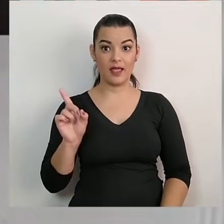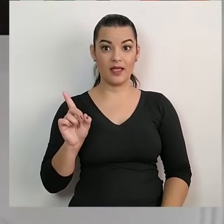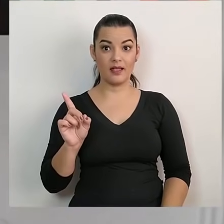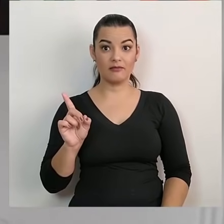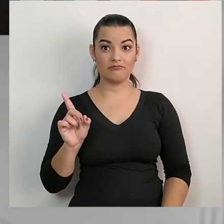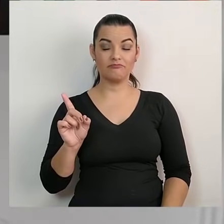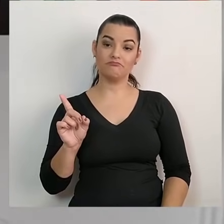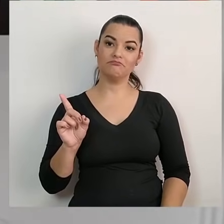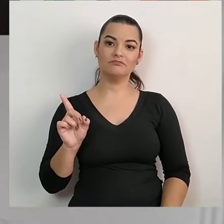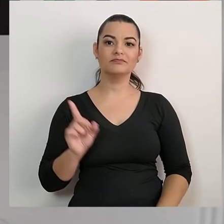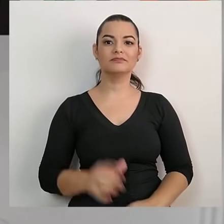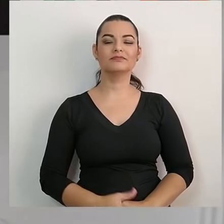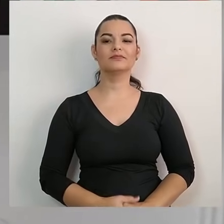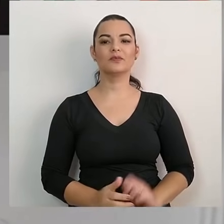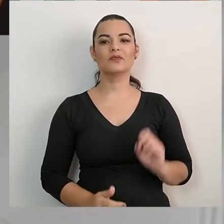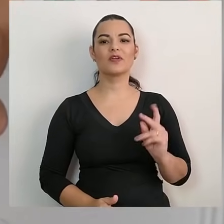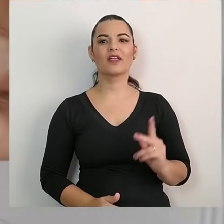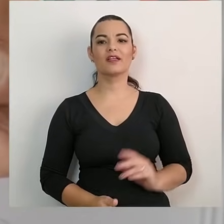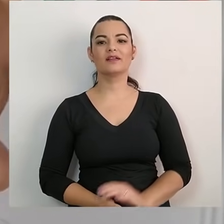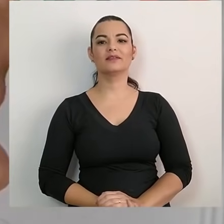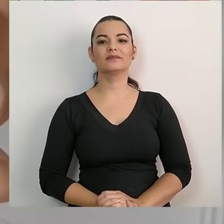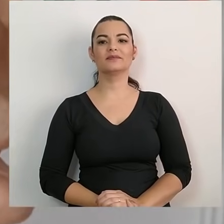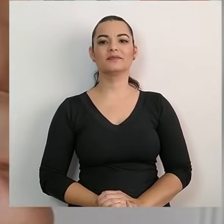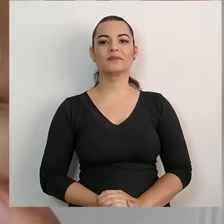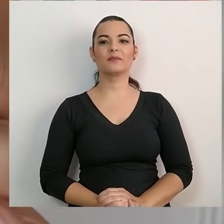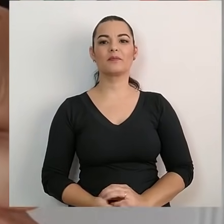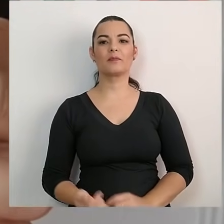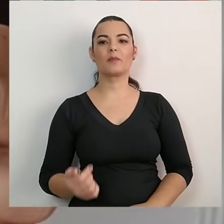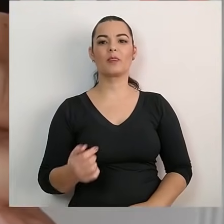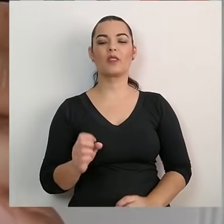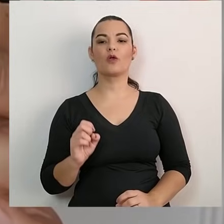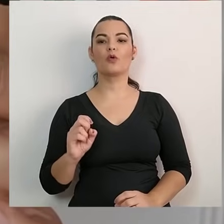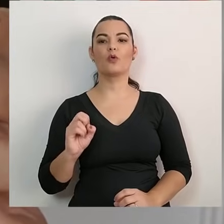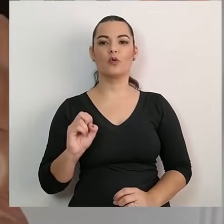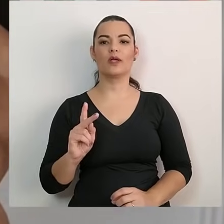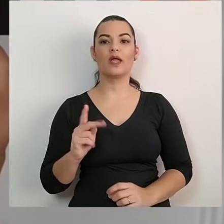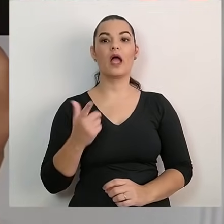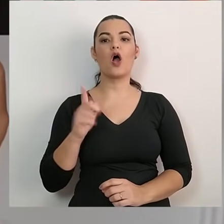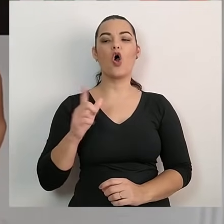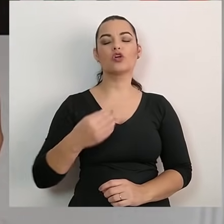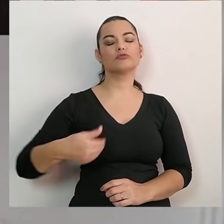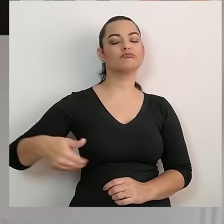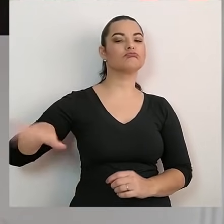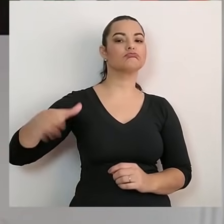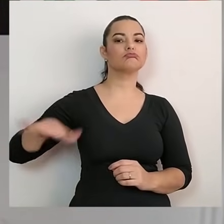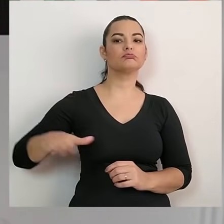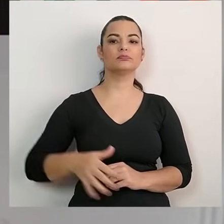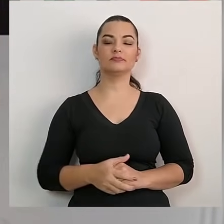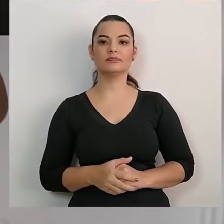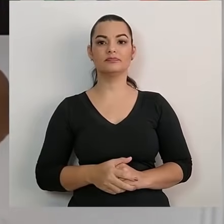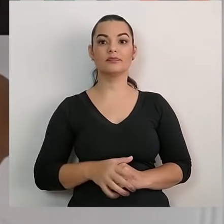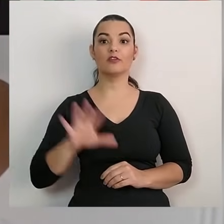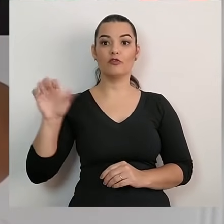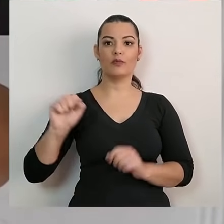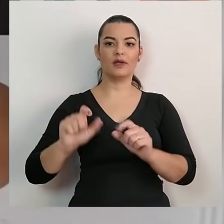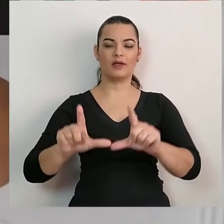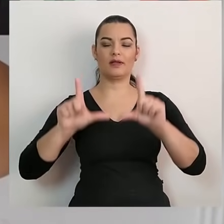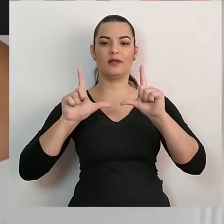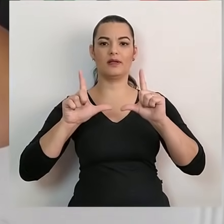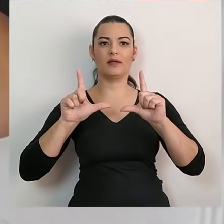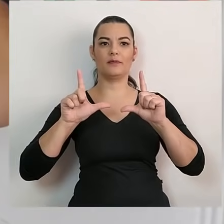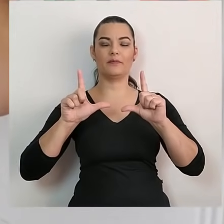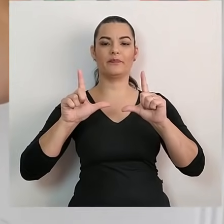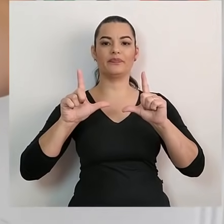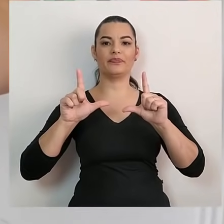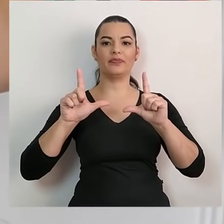Essa aqui? Então tá bom, ó. Joguei a outra aqui. Vou pegar essa imagem,